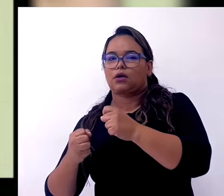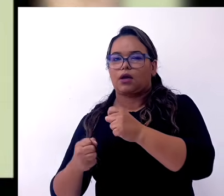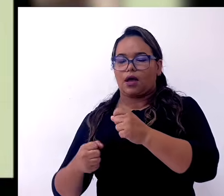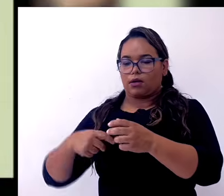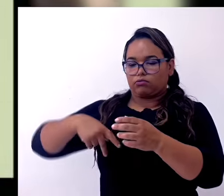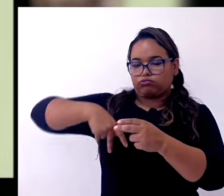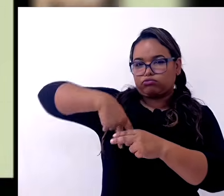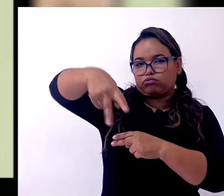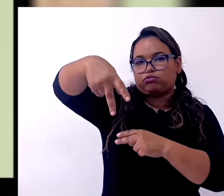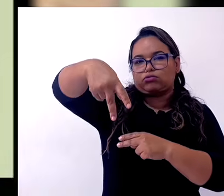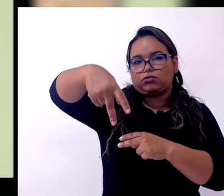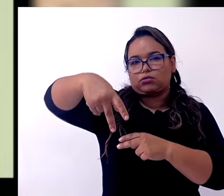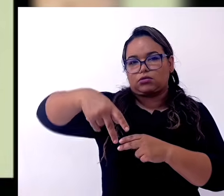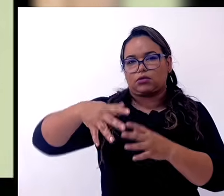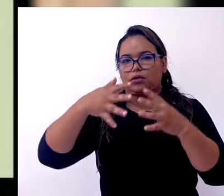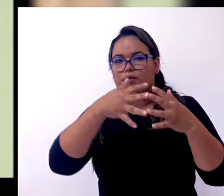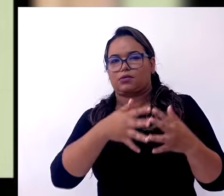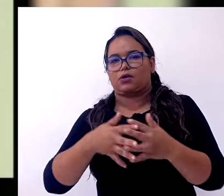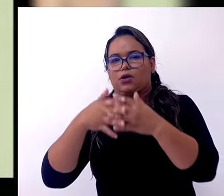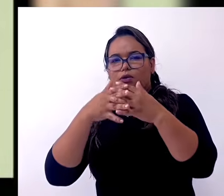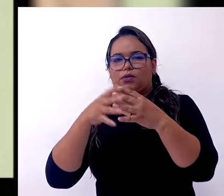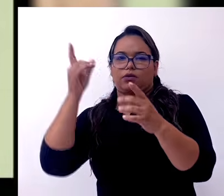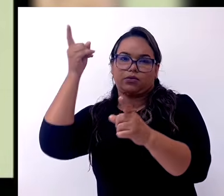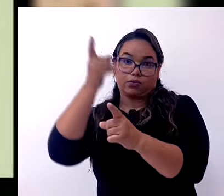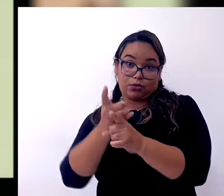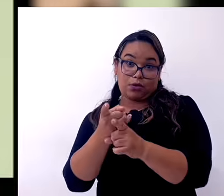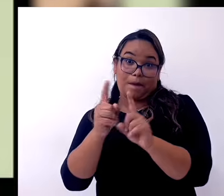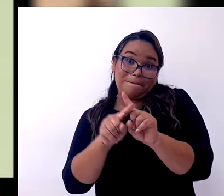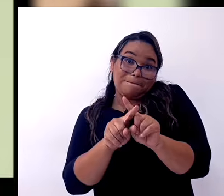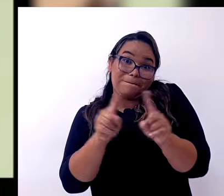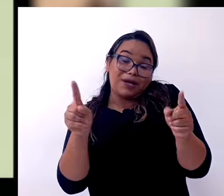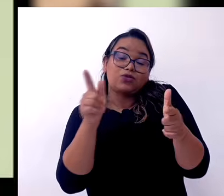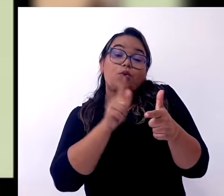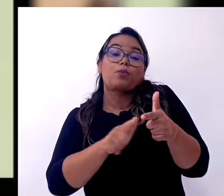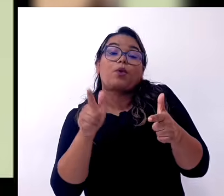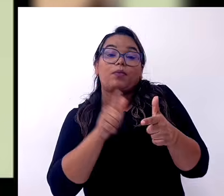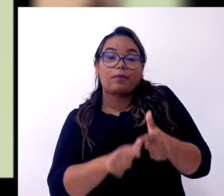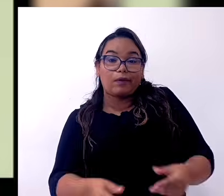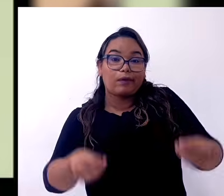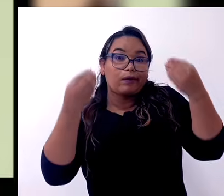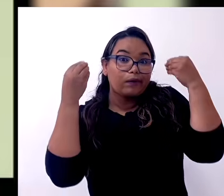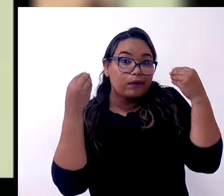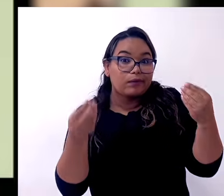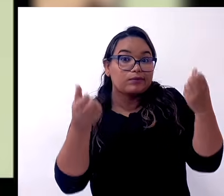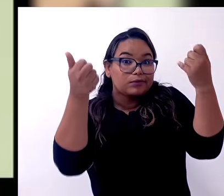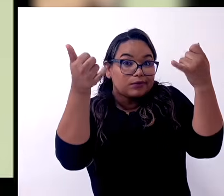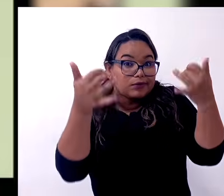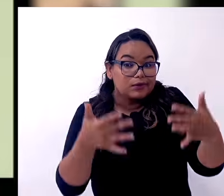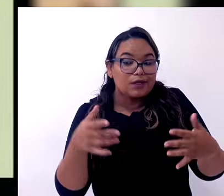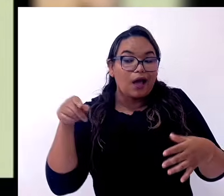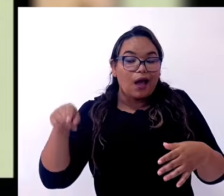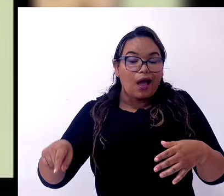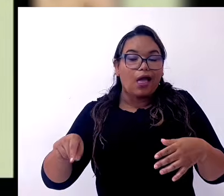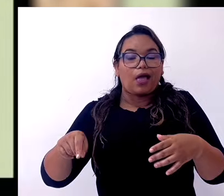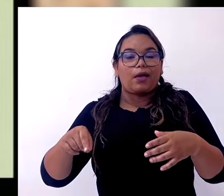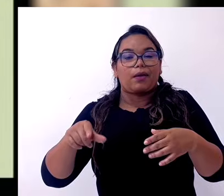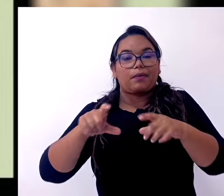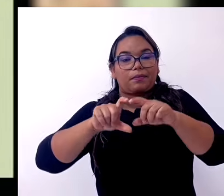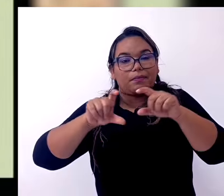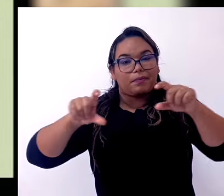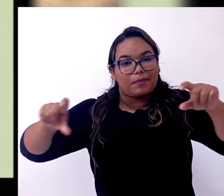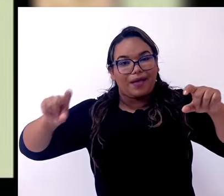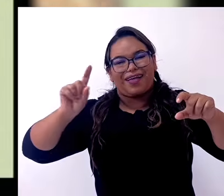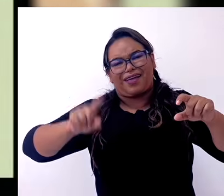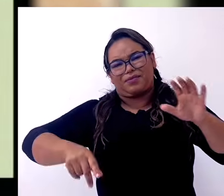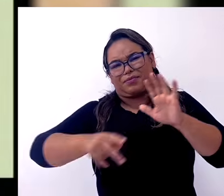Nós estávamos nos preparando para esse tipo de evento já fazia uma década. Nós temos orientações presidenciais de um projeto